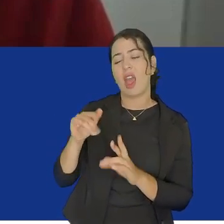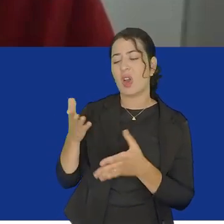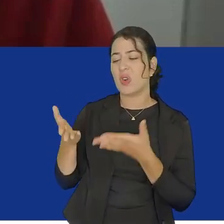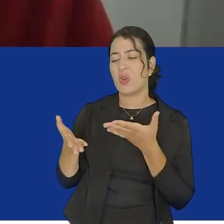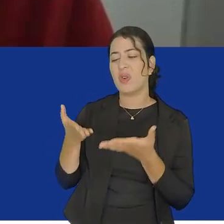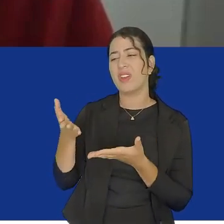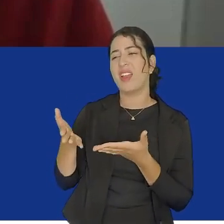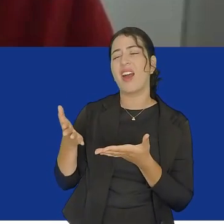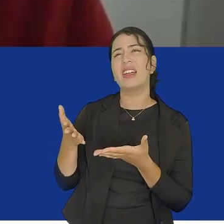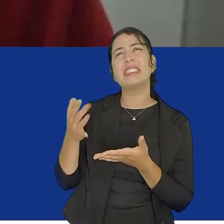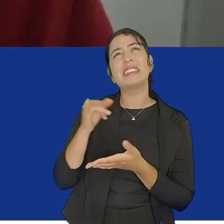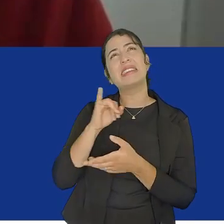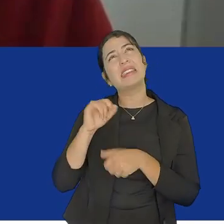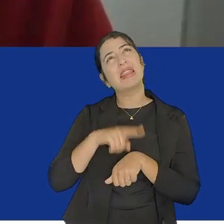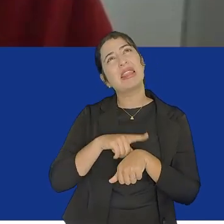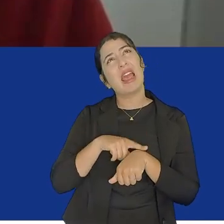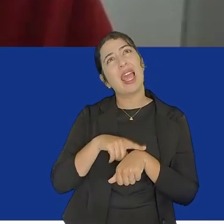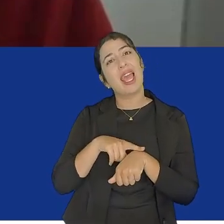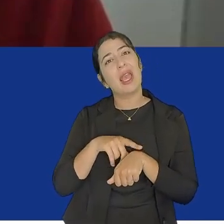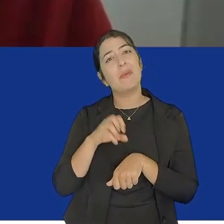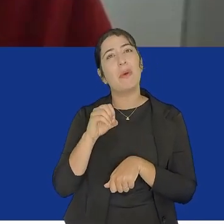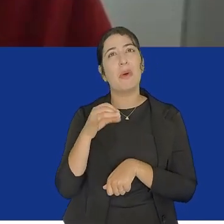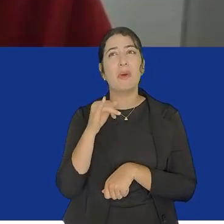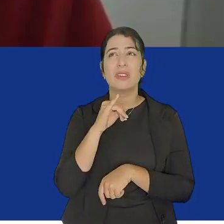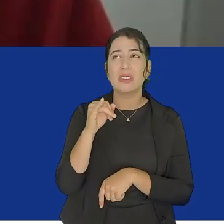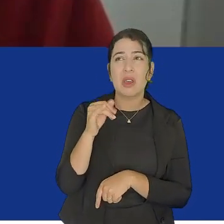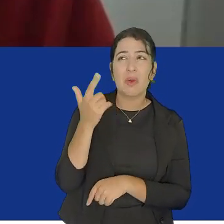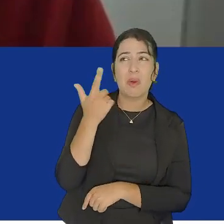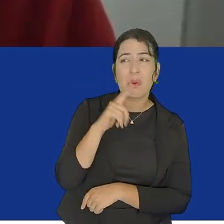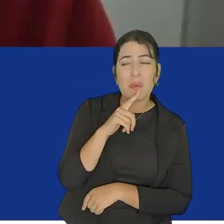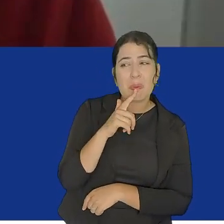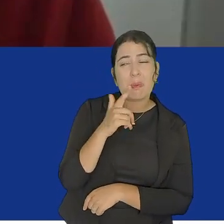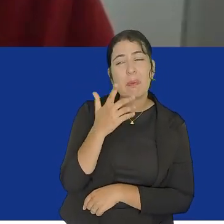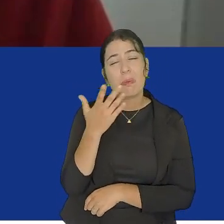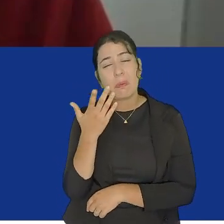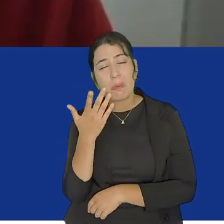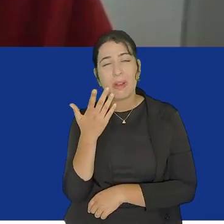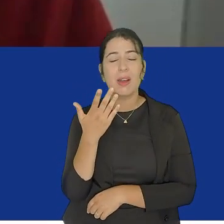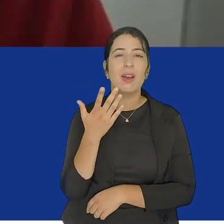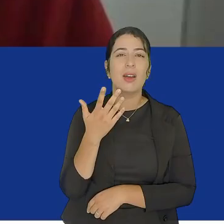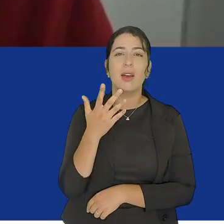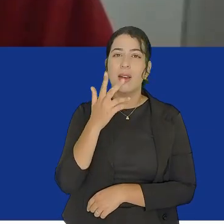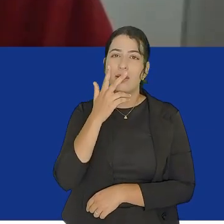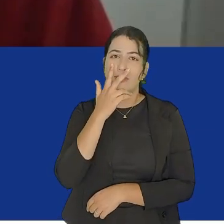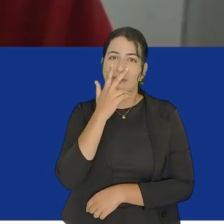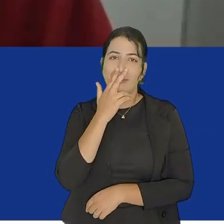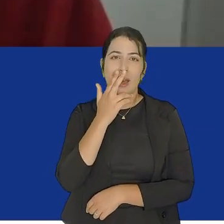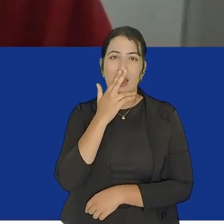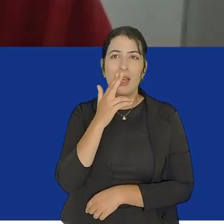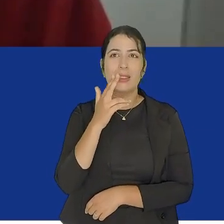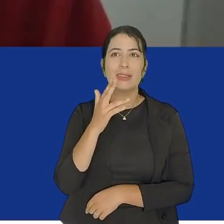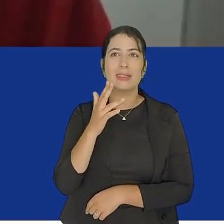der tempo, ou se eu tiver um jeito para isso, né? Fica como se fosse um acessório. E acho que a gente, enquanto